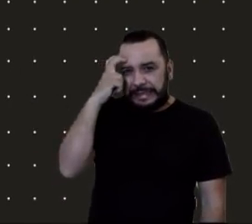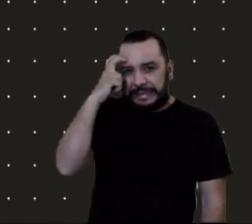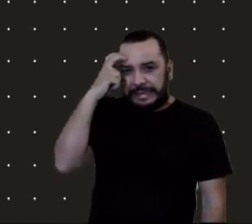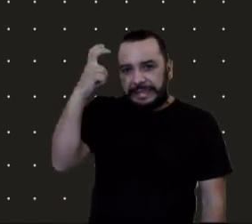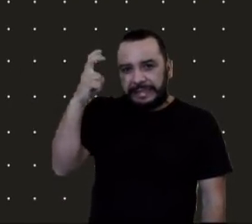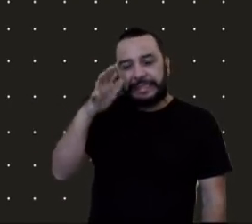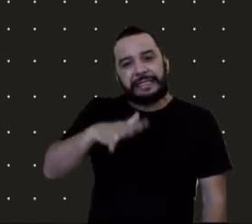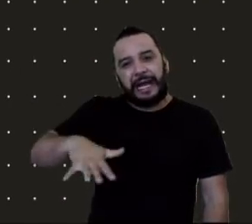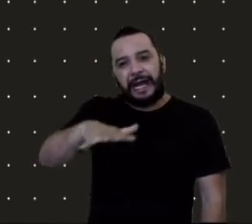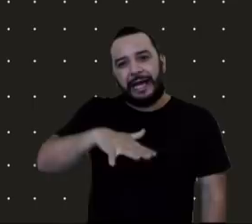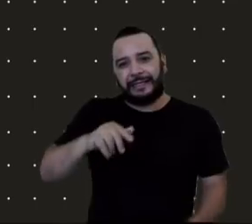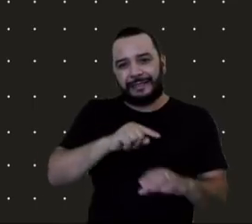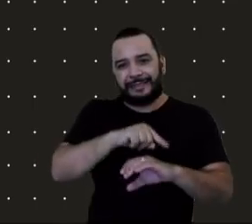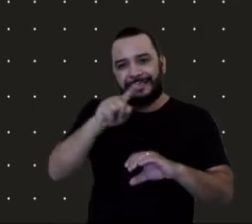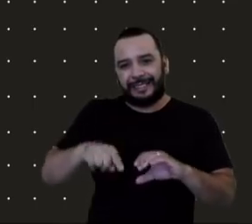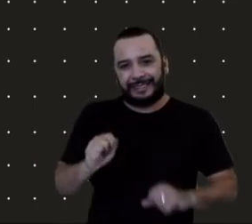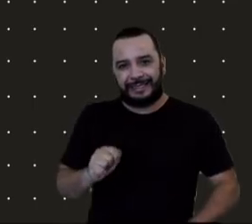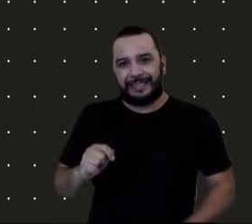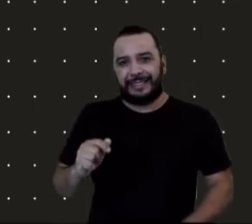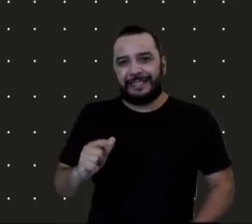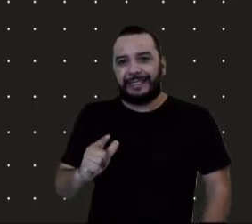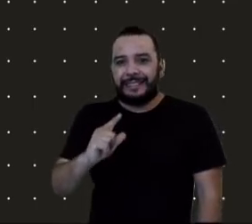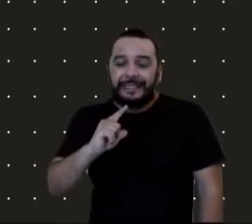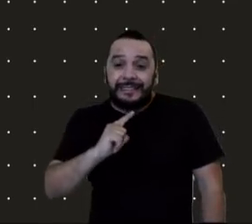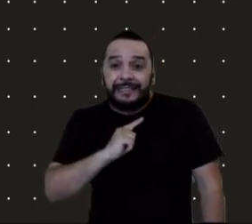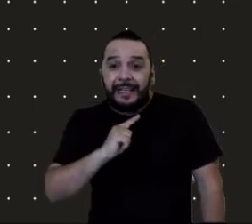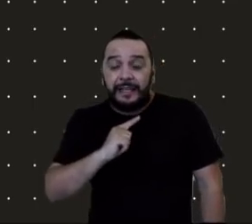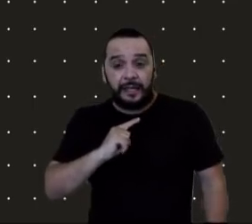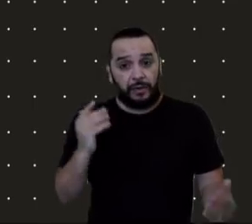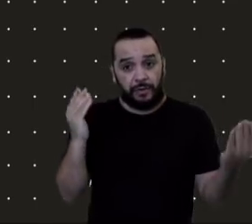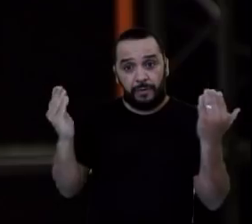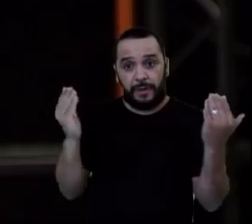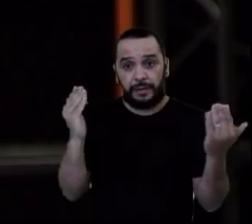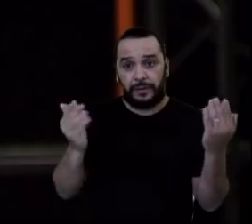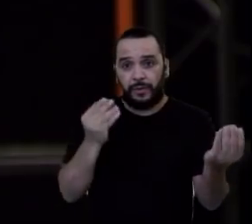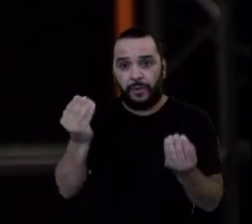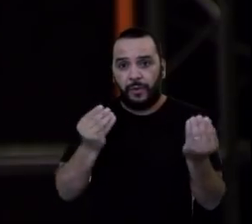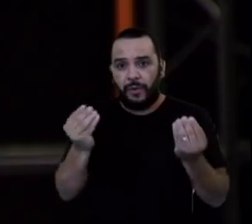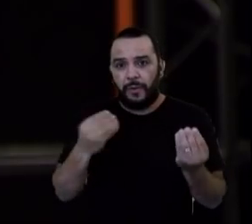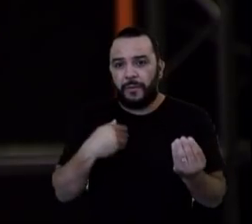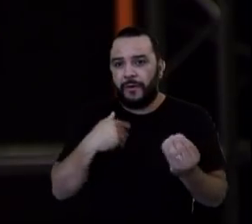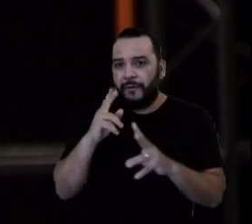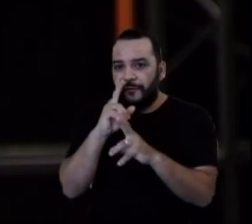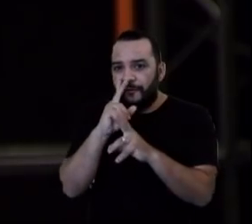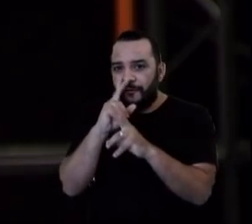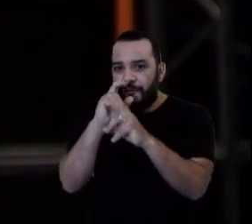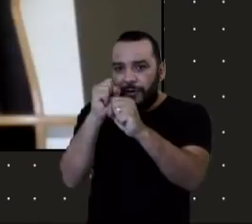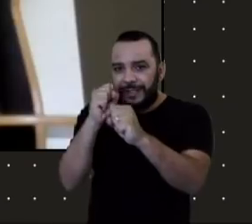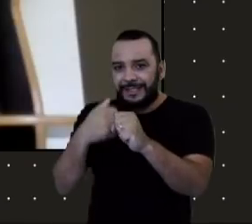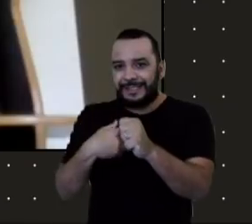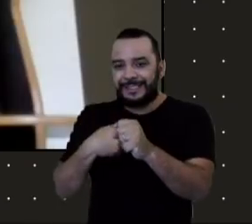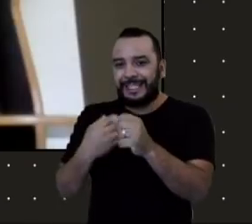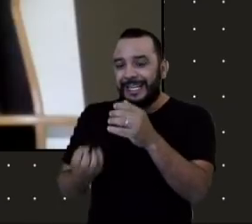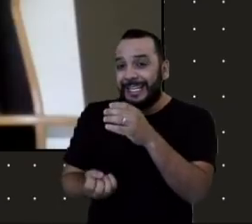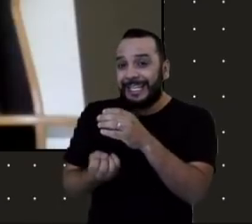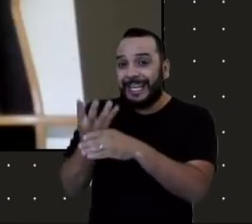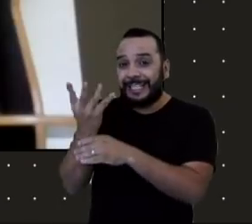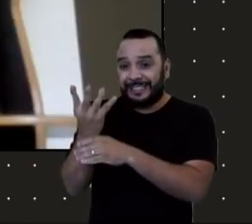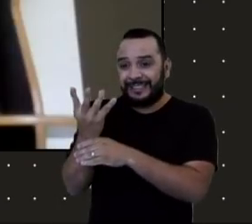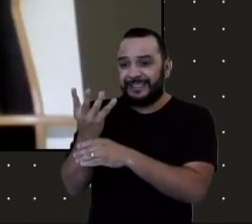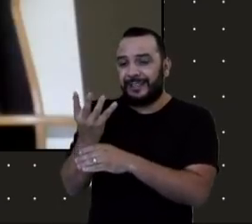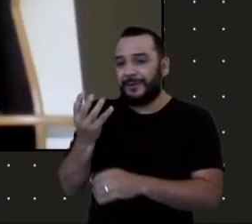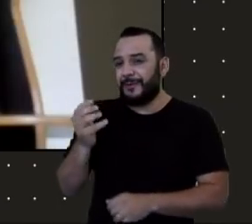Então, na verdade, o autor faz uma metáfora entre o raio gama, a força de uma criação